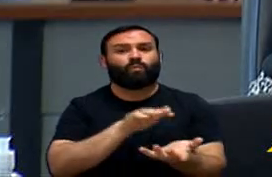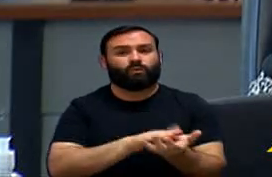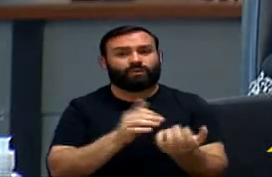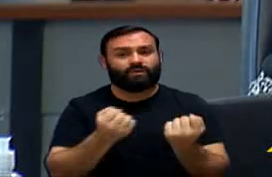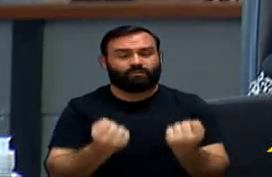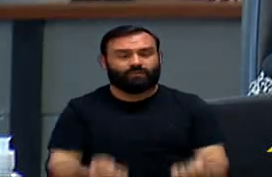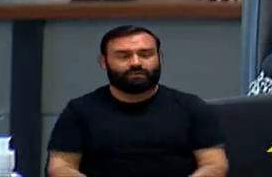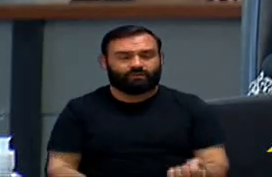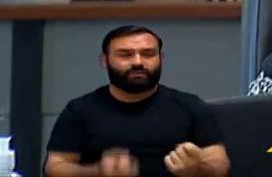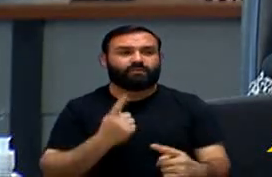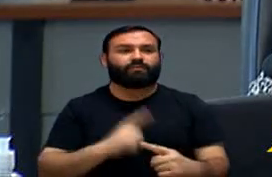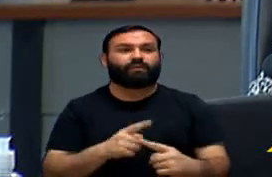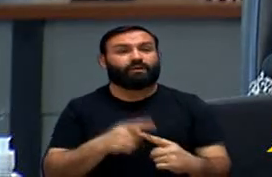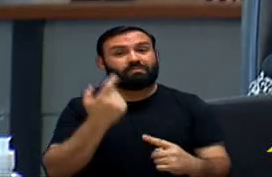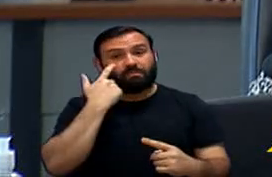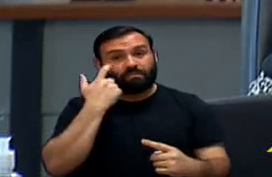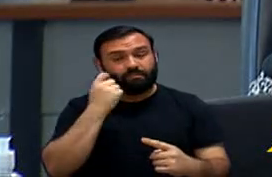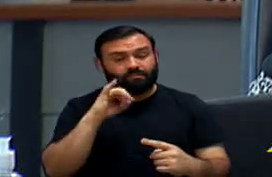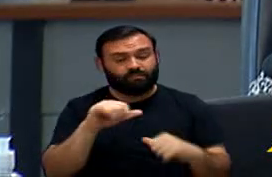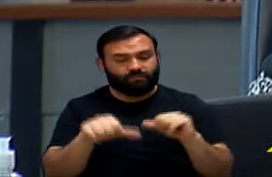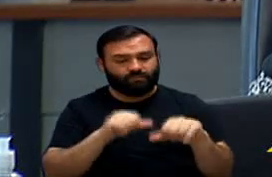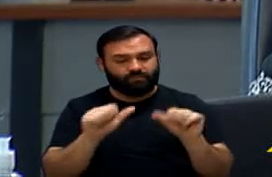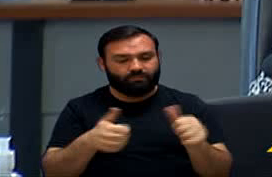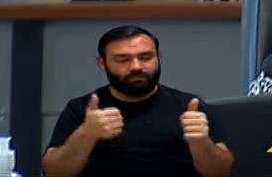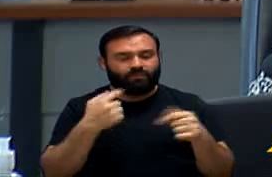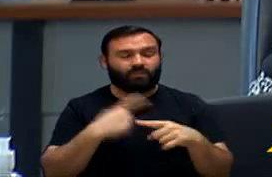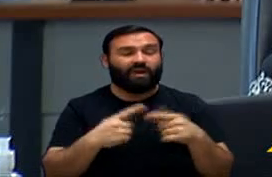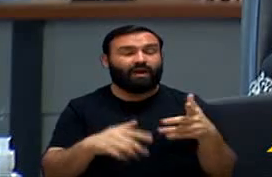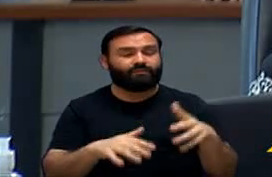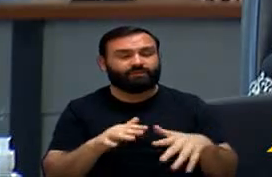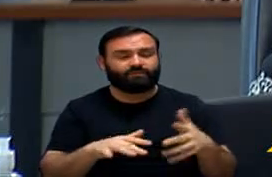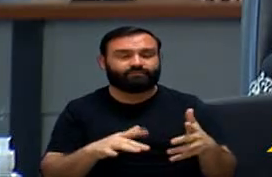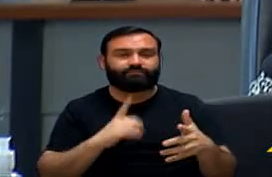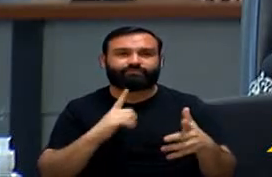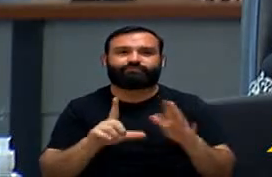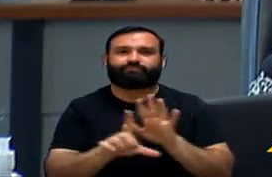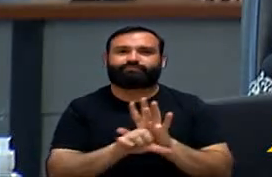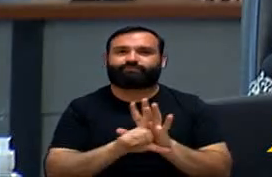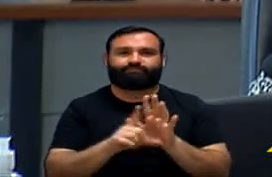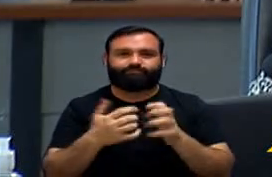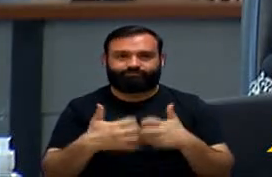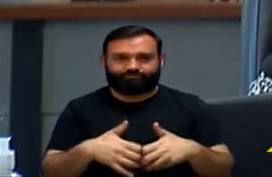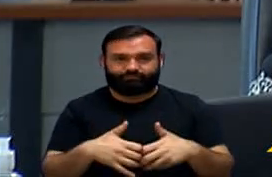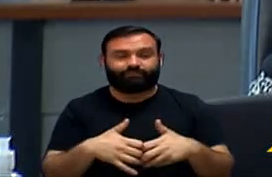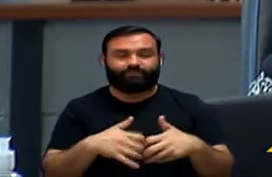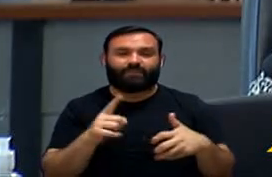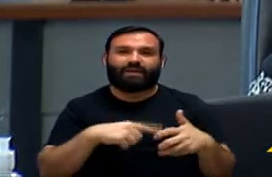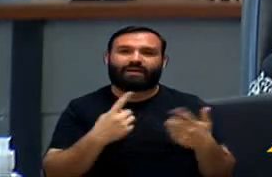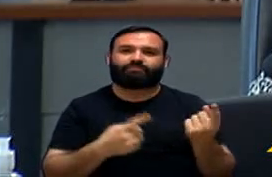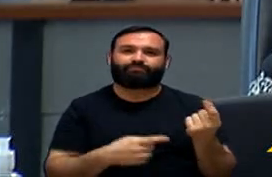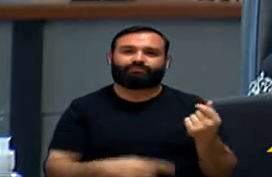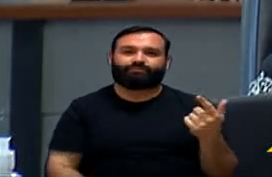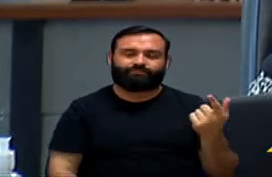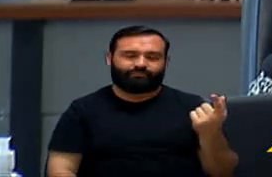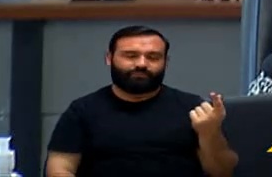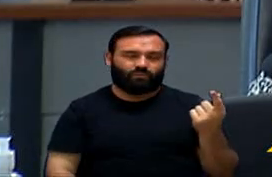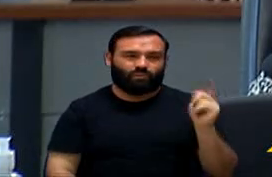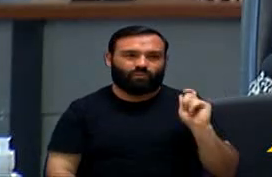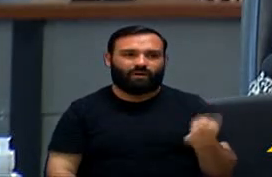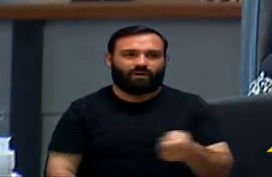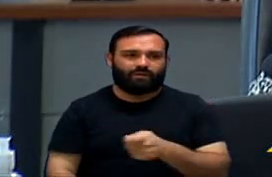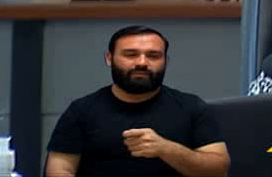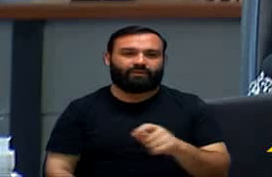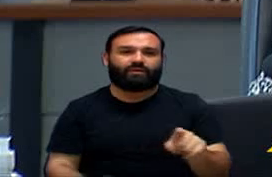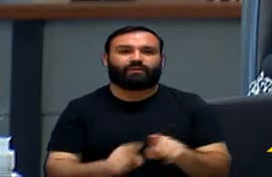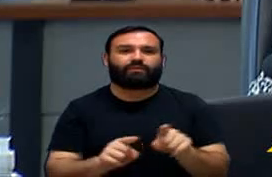pesadíssimas para ver se melhora se não dá pela pela lei vai pelo bolso vai pela